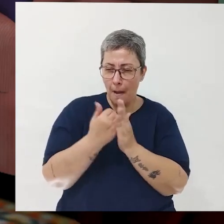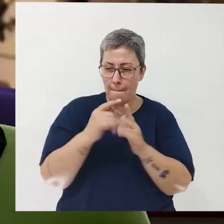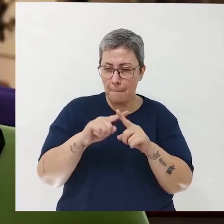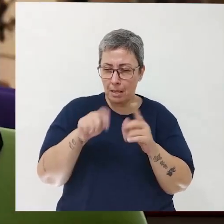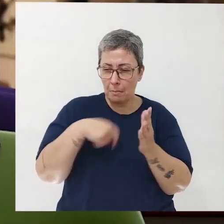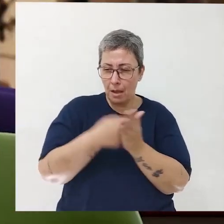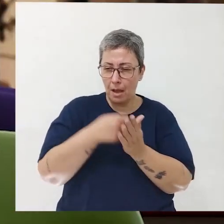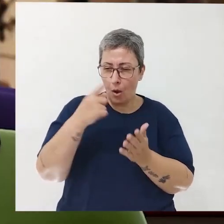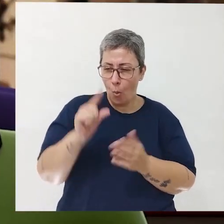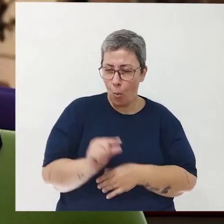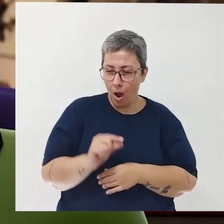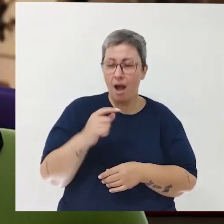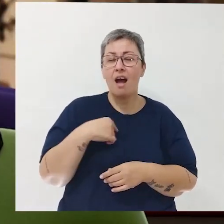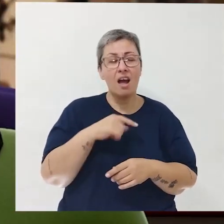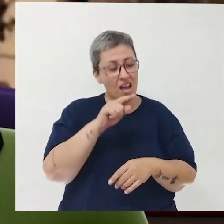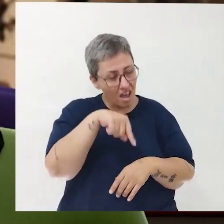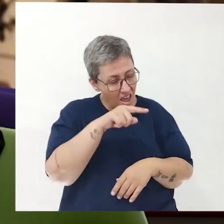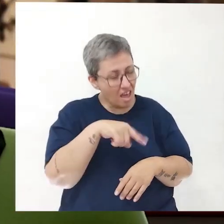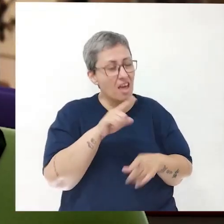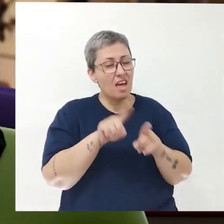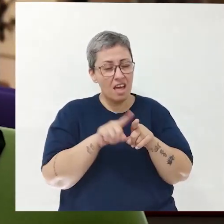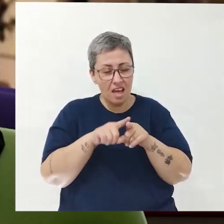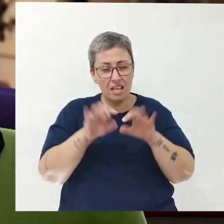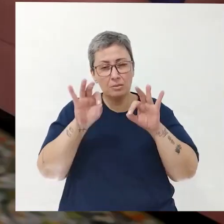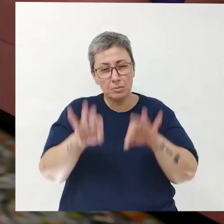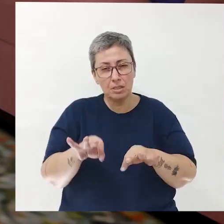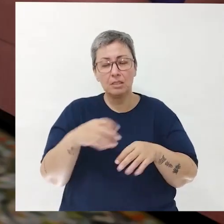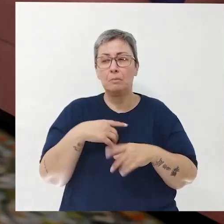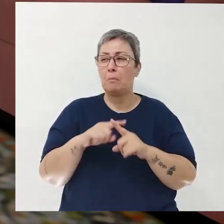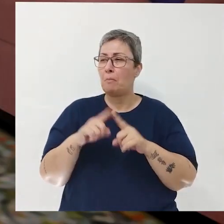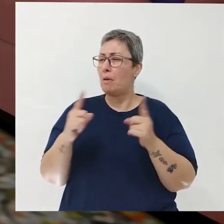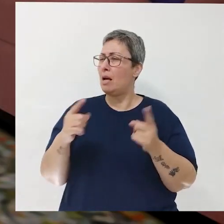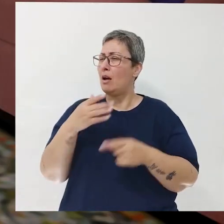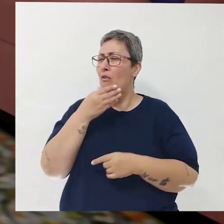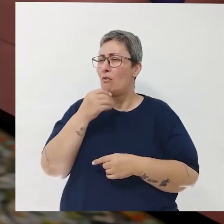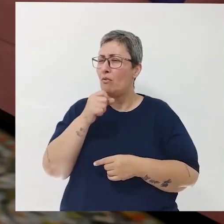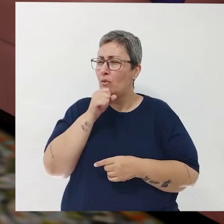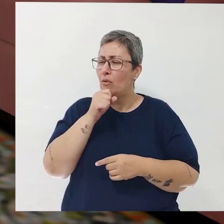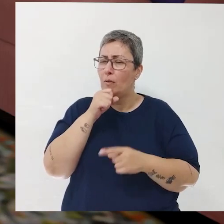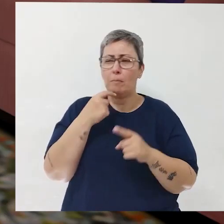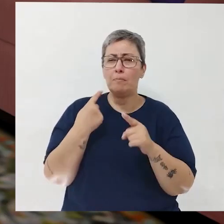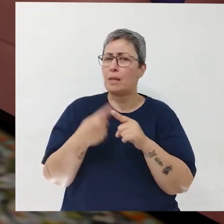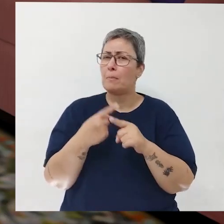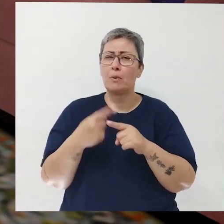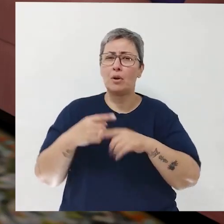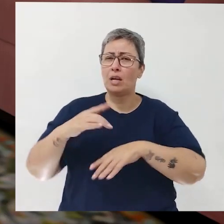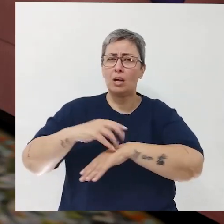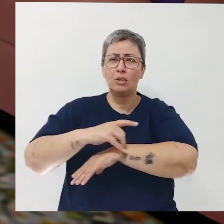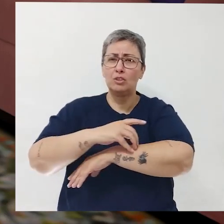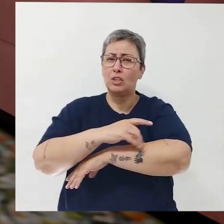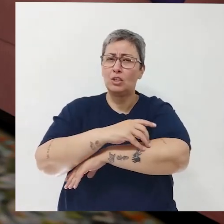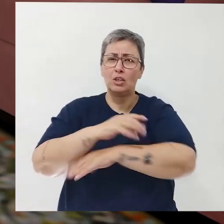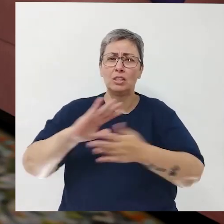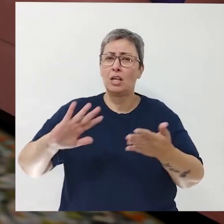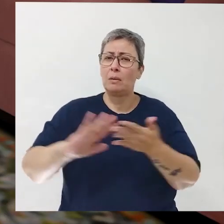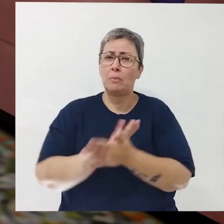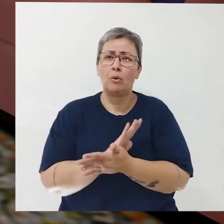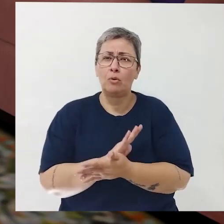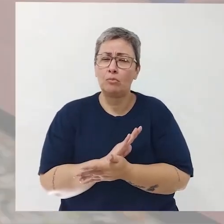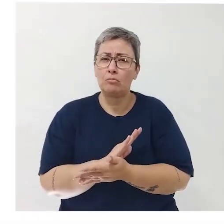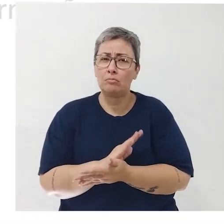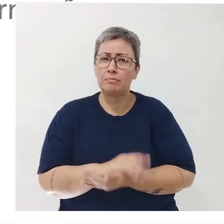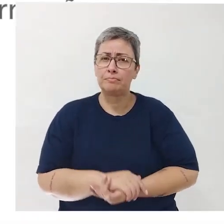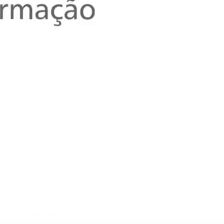pouco, né? Isso, Marina. Isso mesmo. Mas, vó, por que que os dinossauros não existem